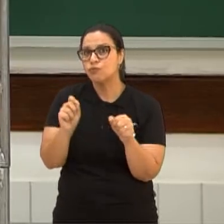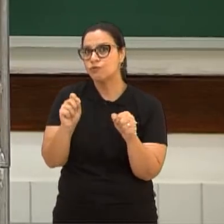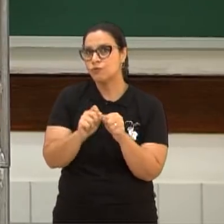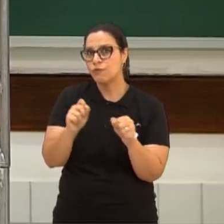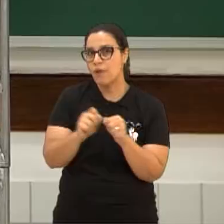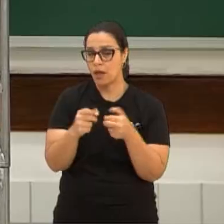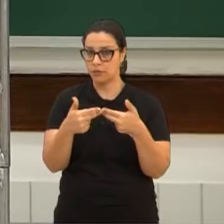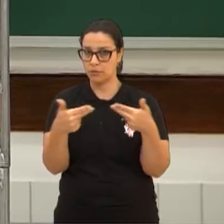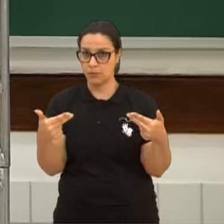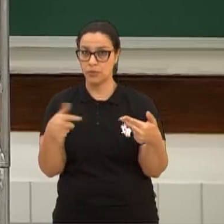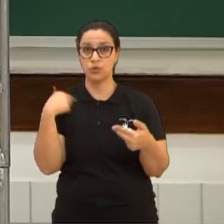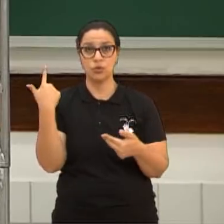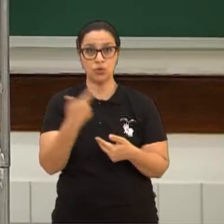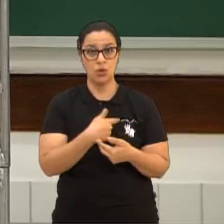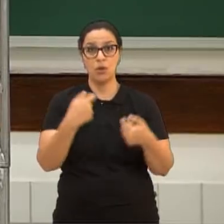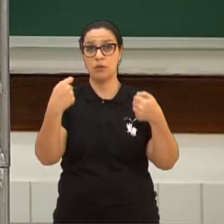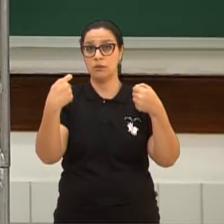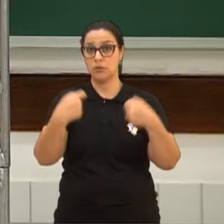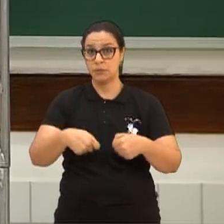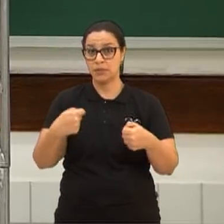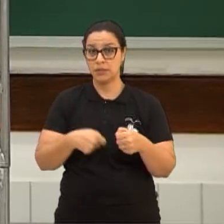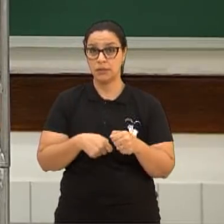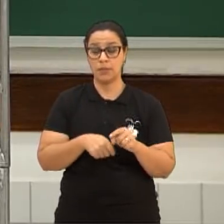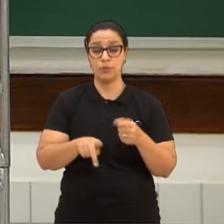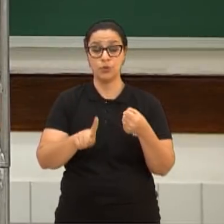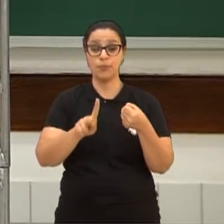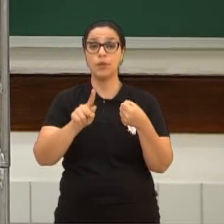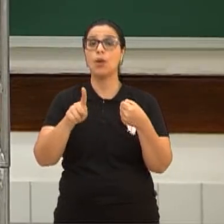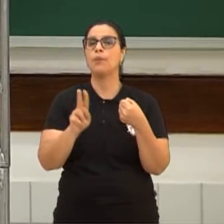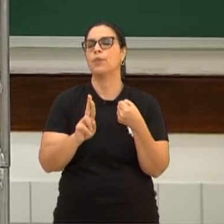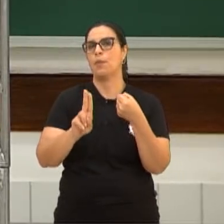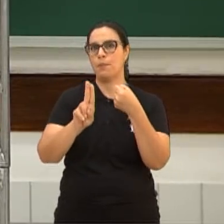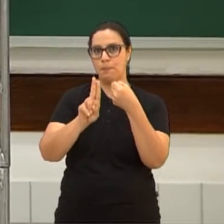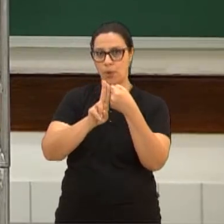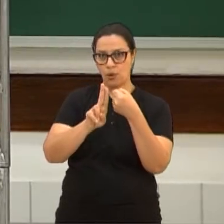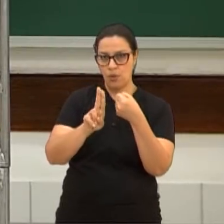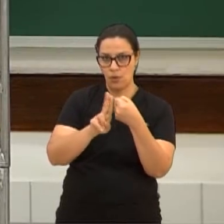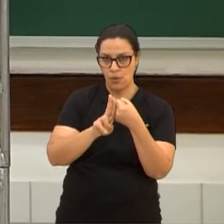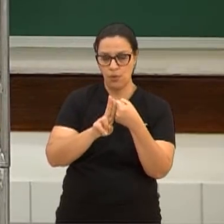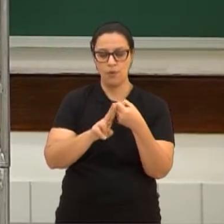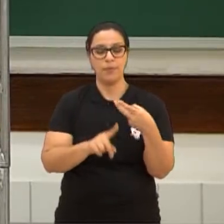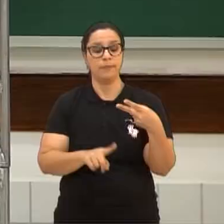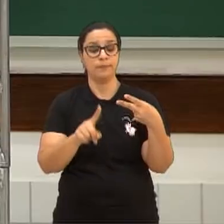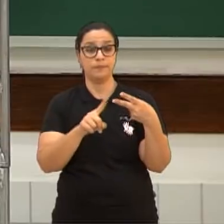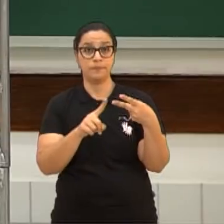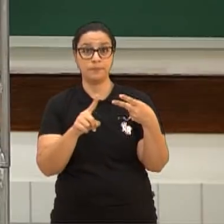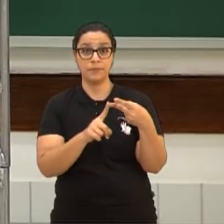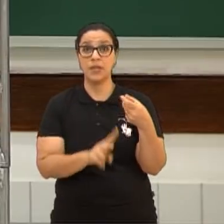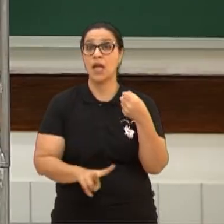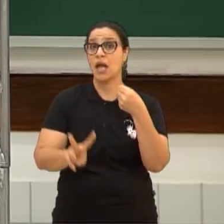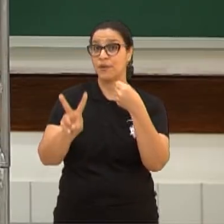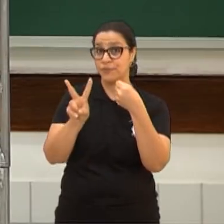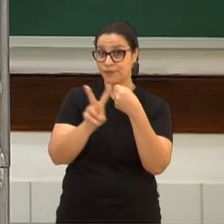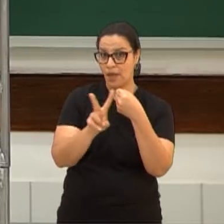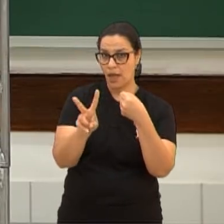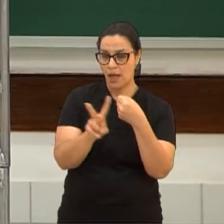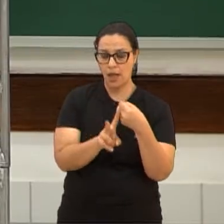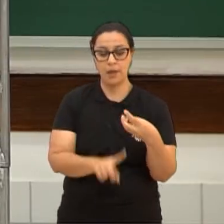nós precisamos do pronome, do verbo to be, depois um